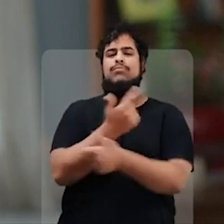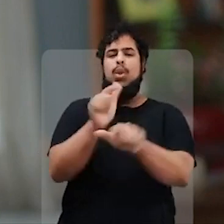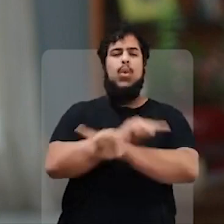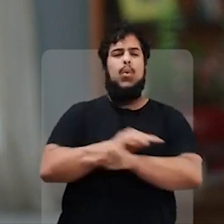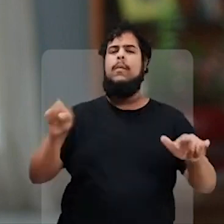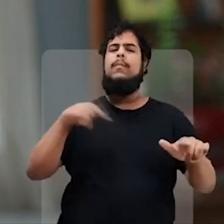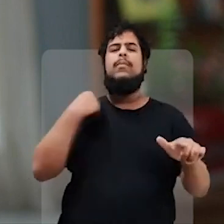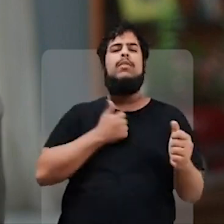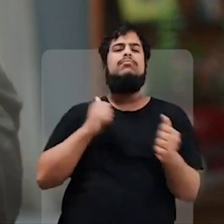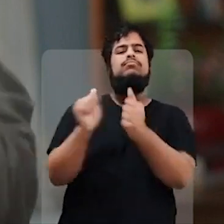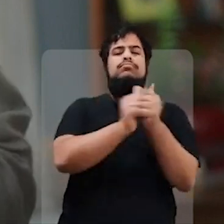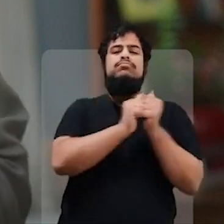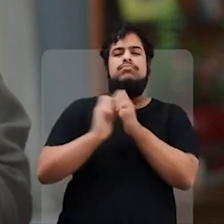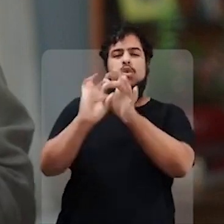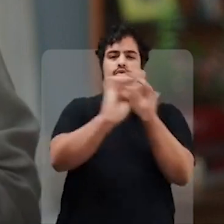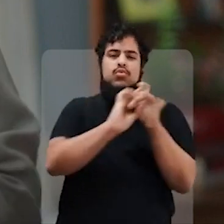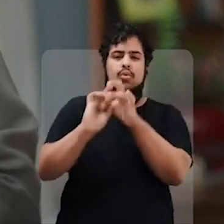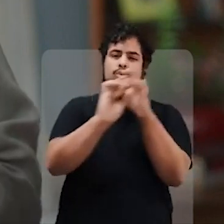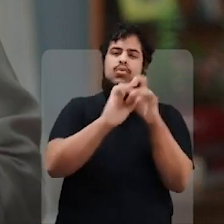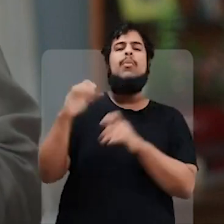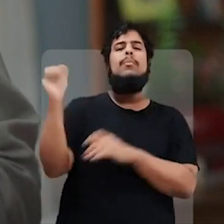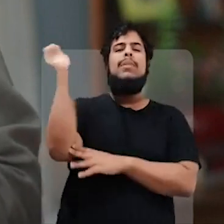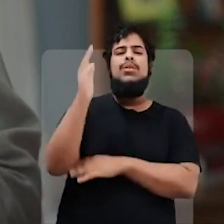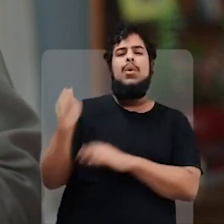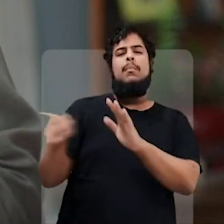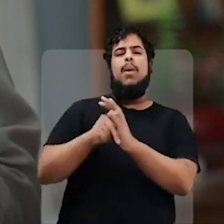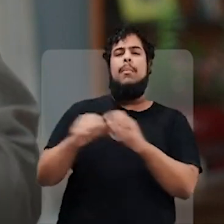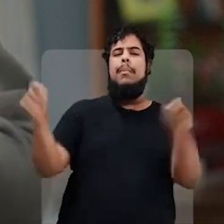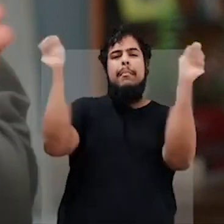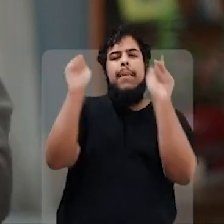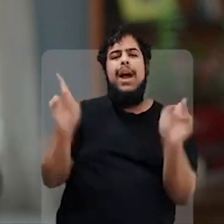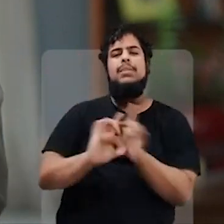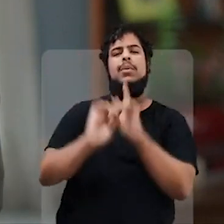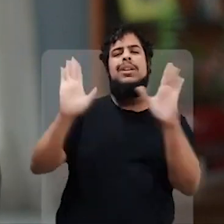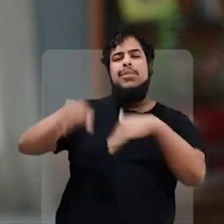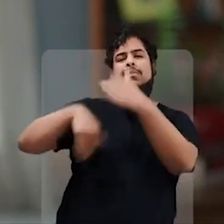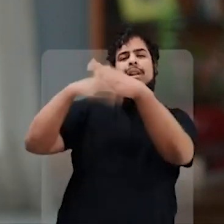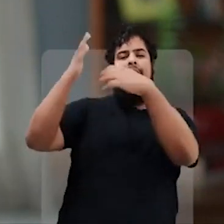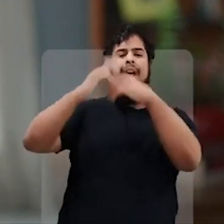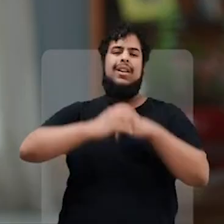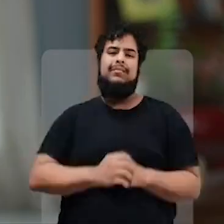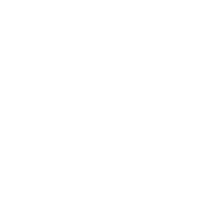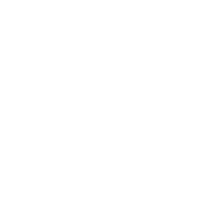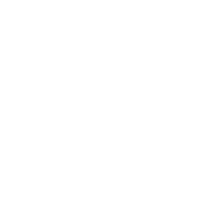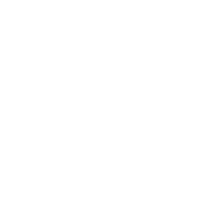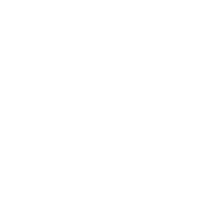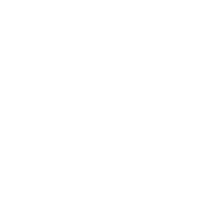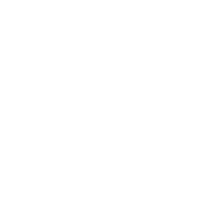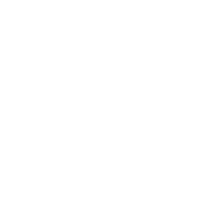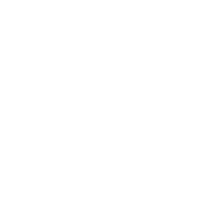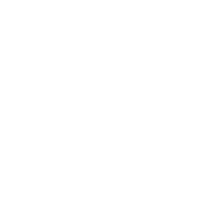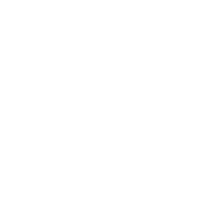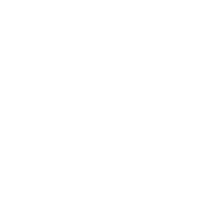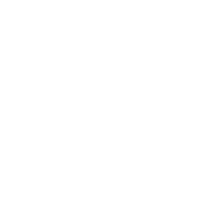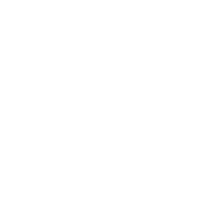do mapa da fome. Vamos juntos por um Brasil de paz, democracia e prosperidade.